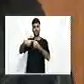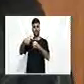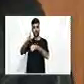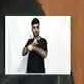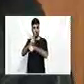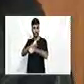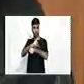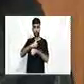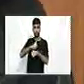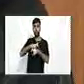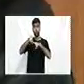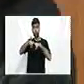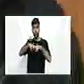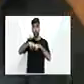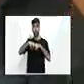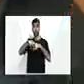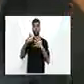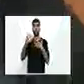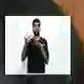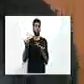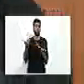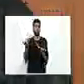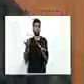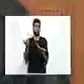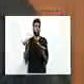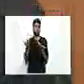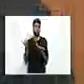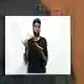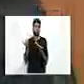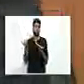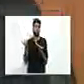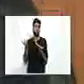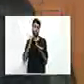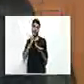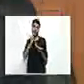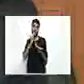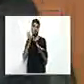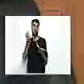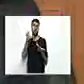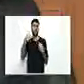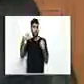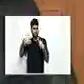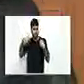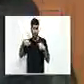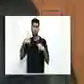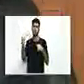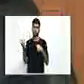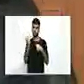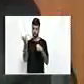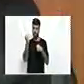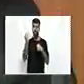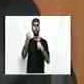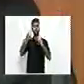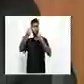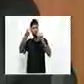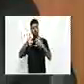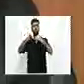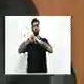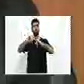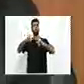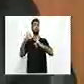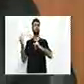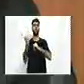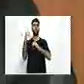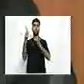é realmente uma uma questão que eh merece né destaque né o empenho do